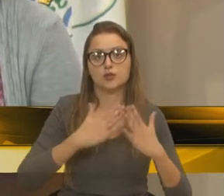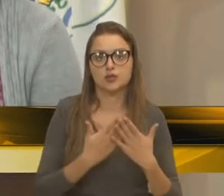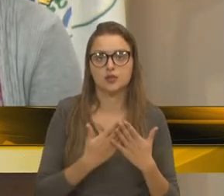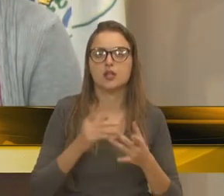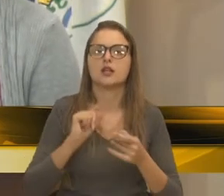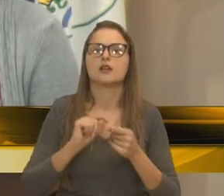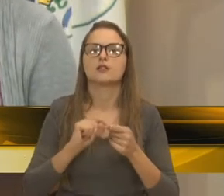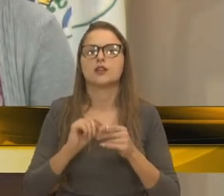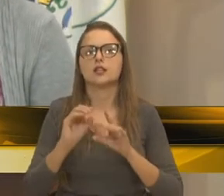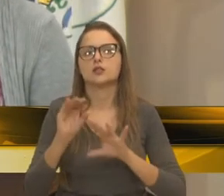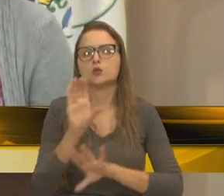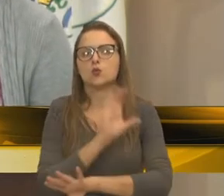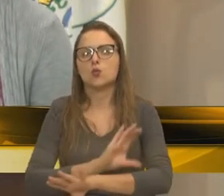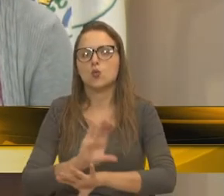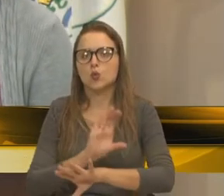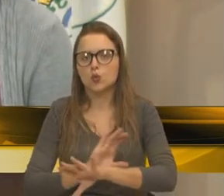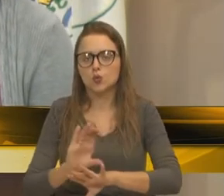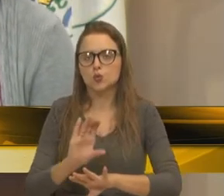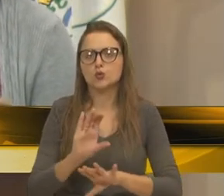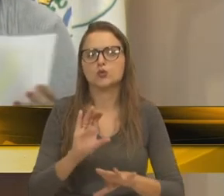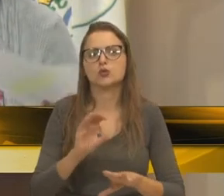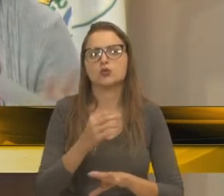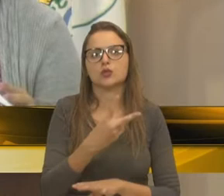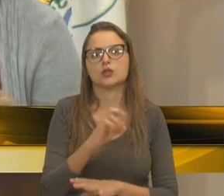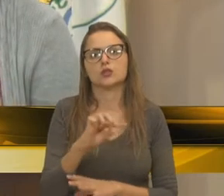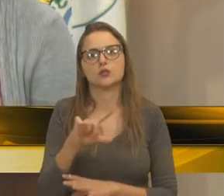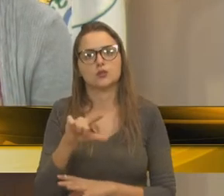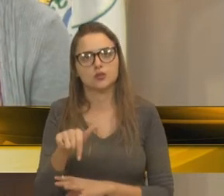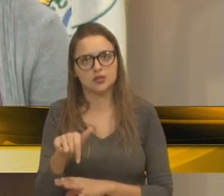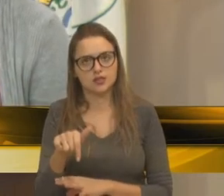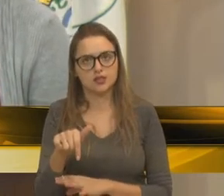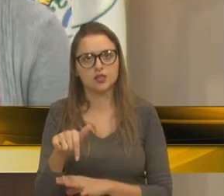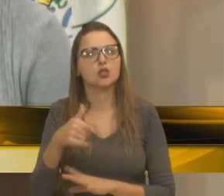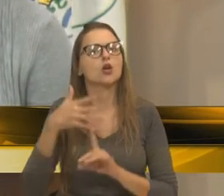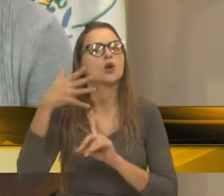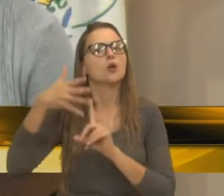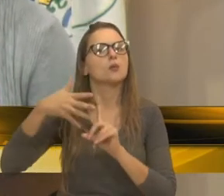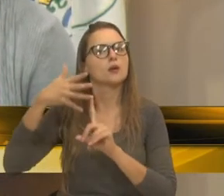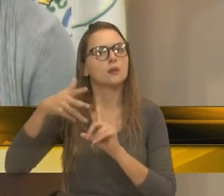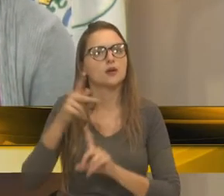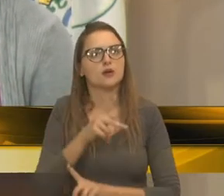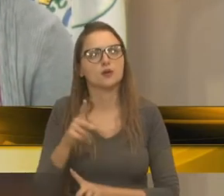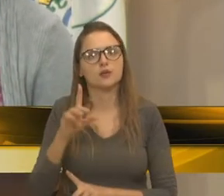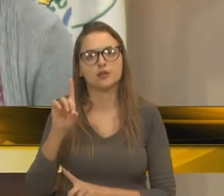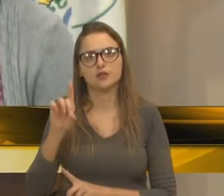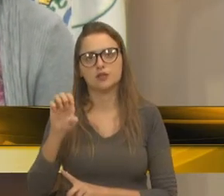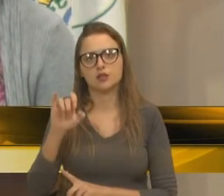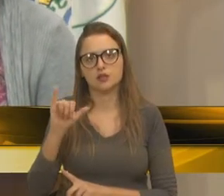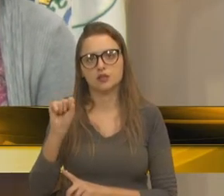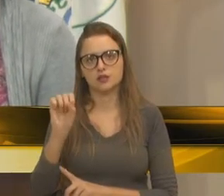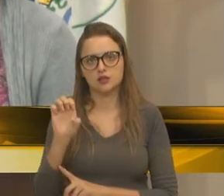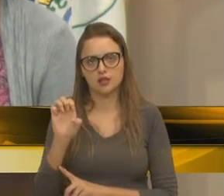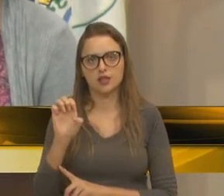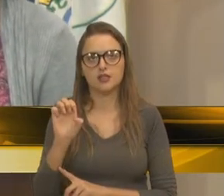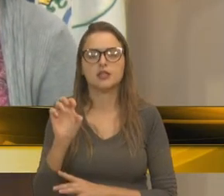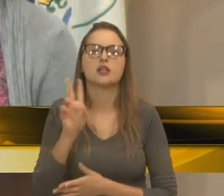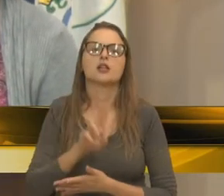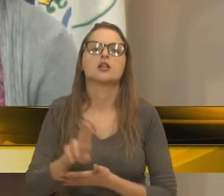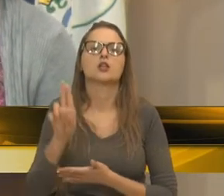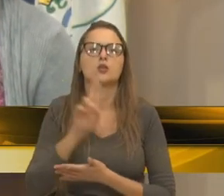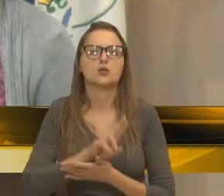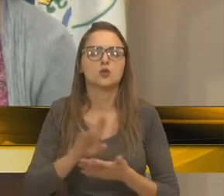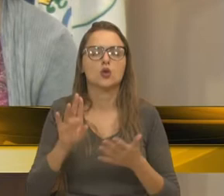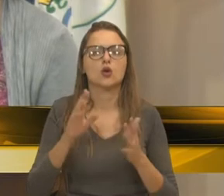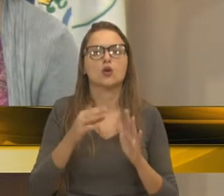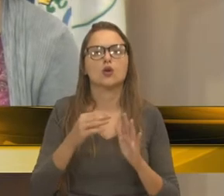uma formação dos professores em 2017, uma palestra com a professora Deise Noro, e utilizou os referenciais.